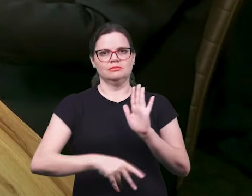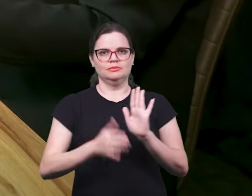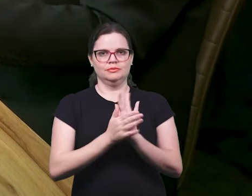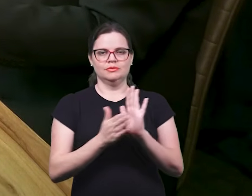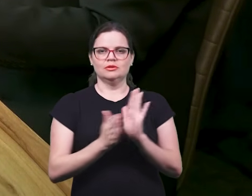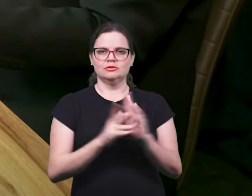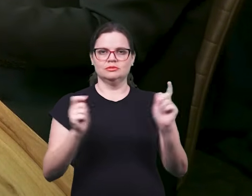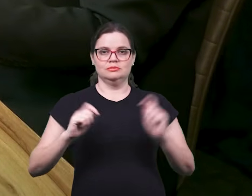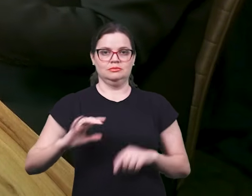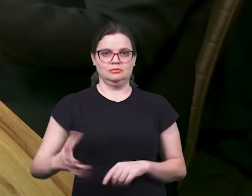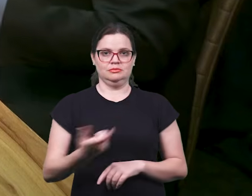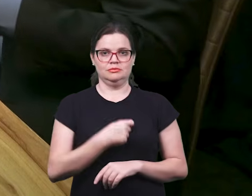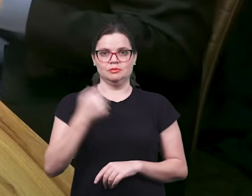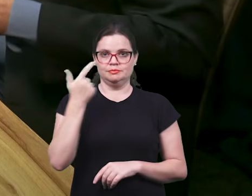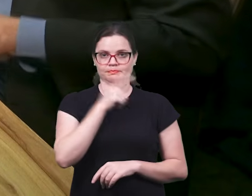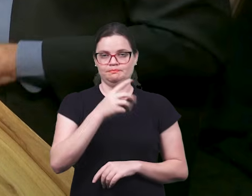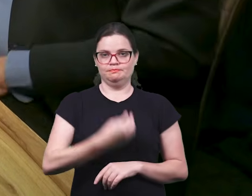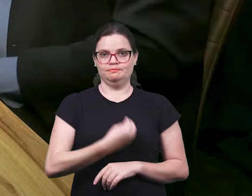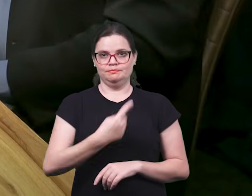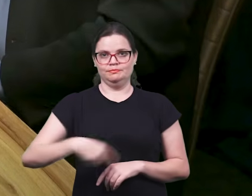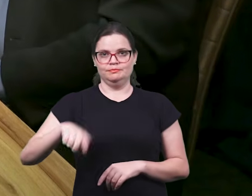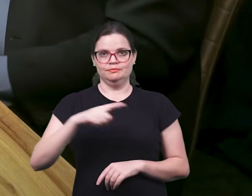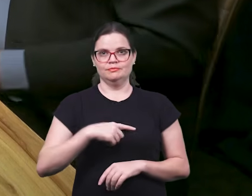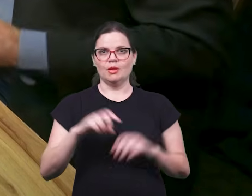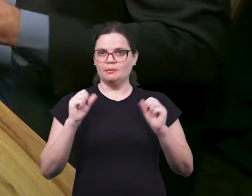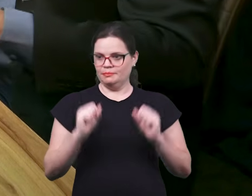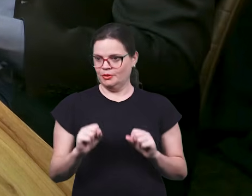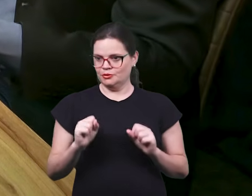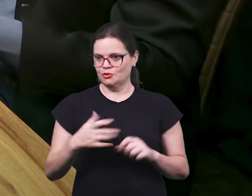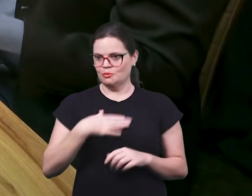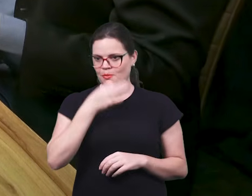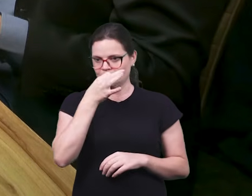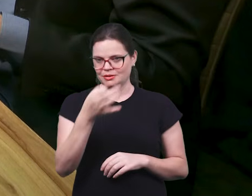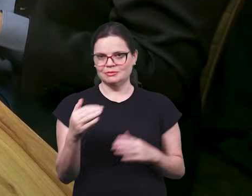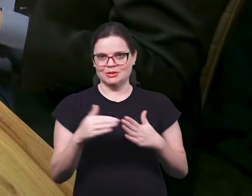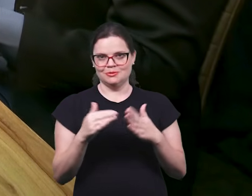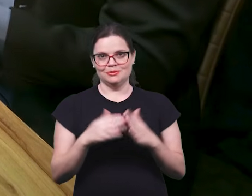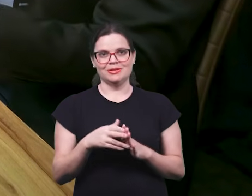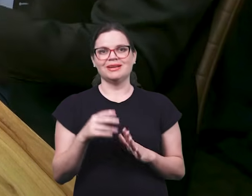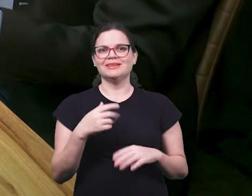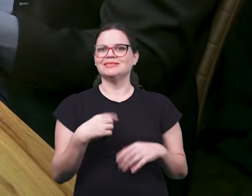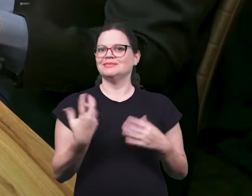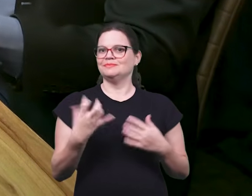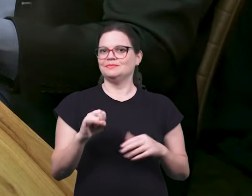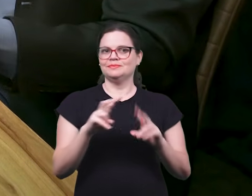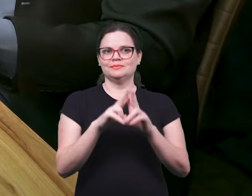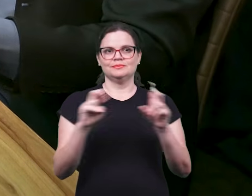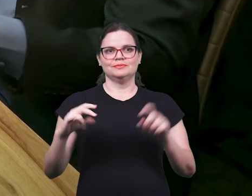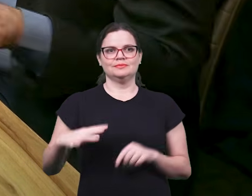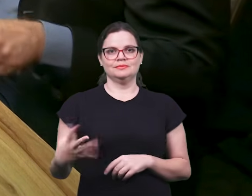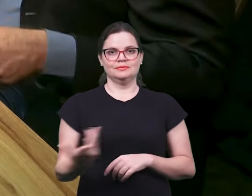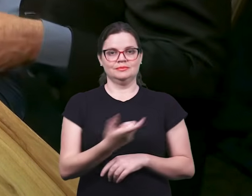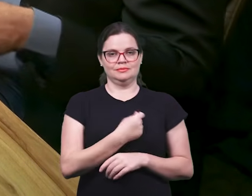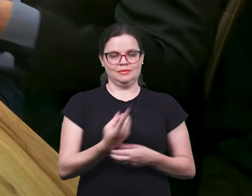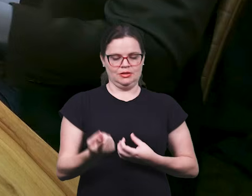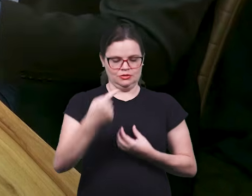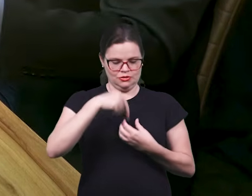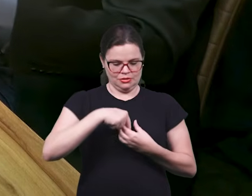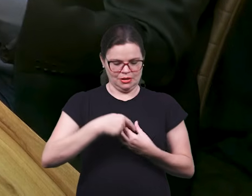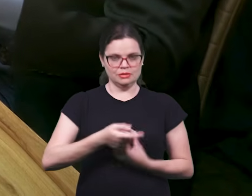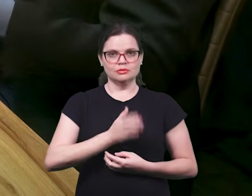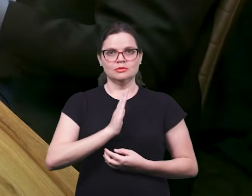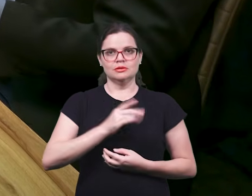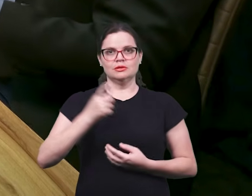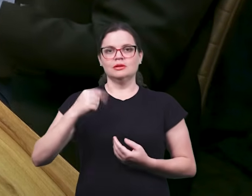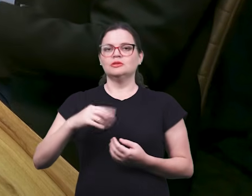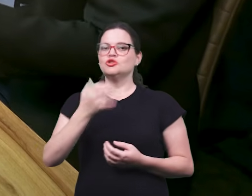Vamos pegar aqui, então, sugestão minha, se vocês concordarem, já que nós falamos que a salvação é de dentro para fora,